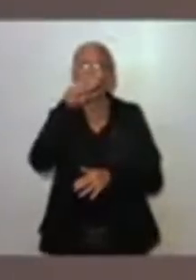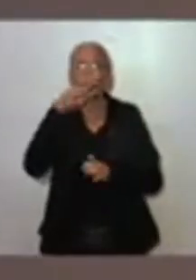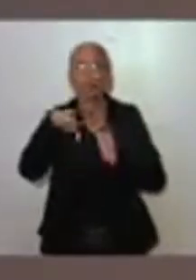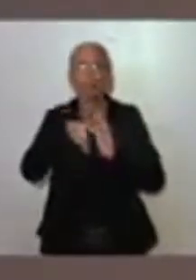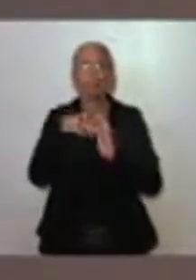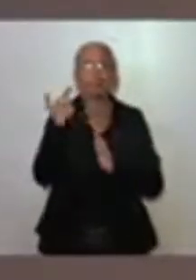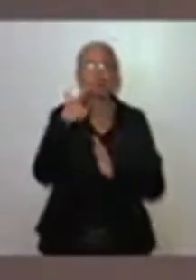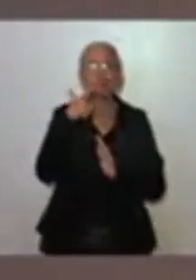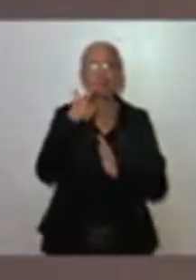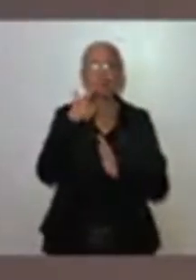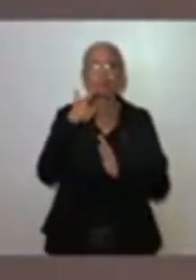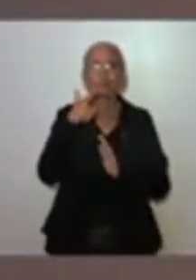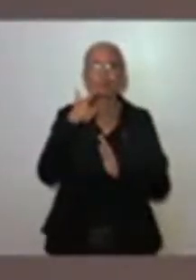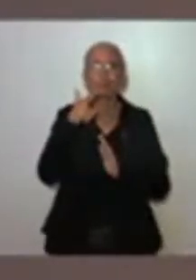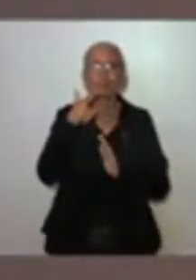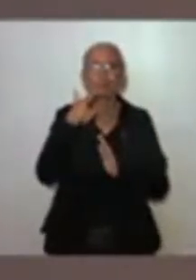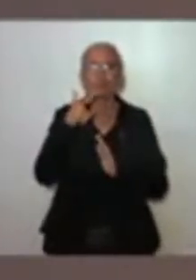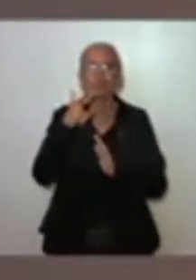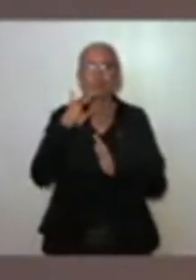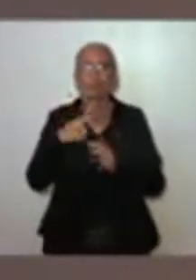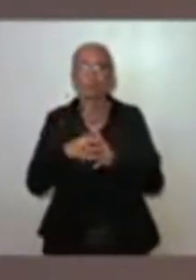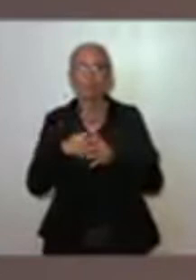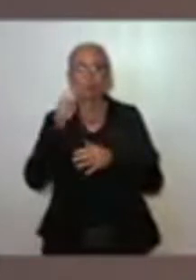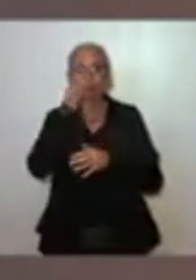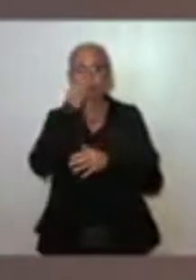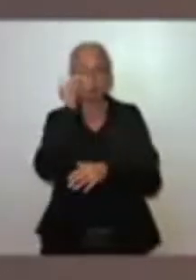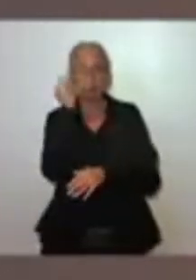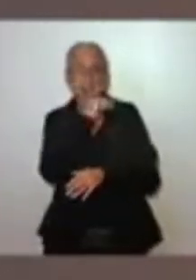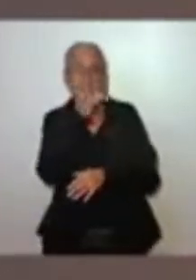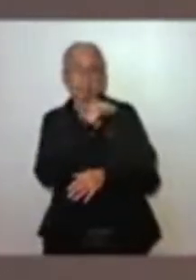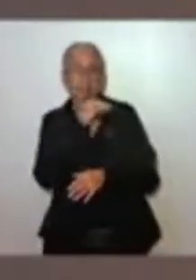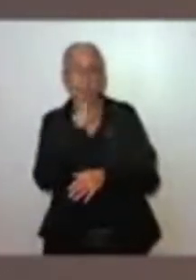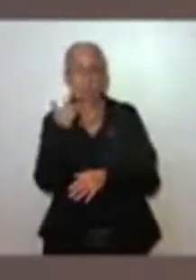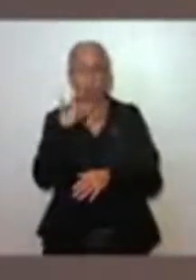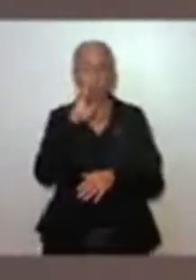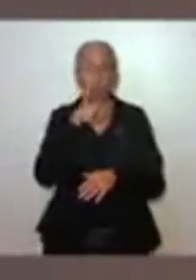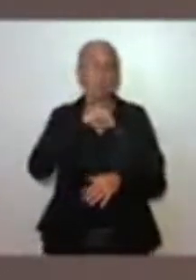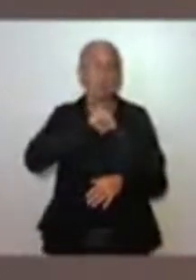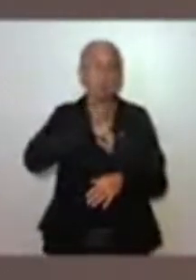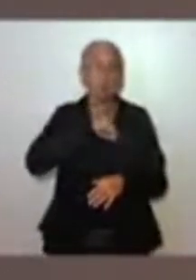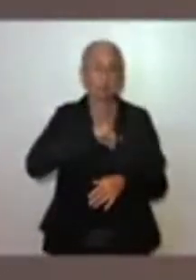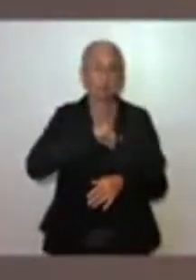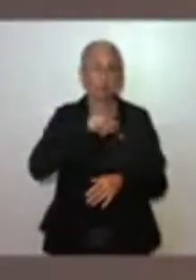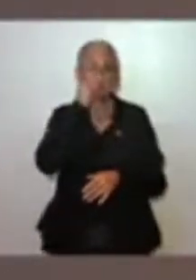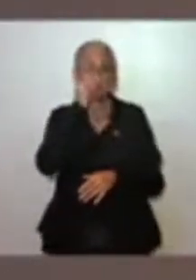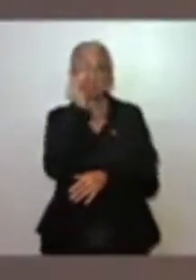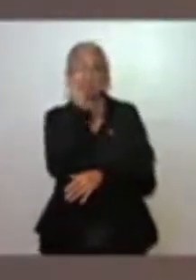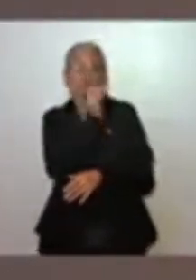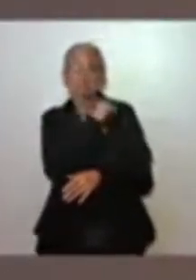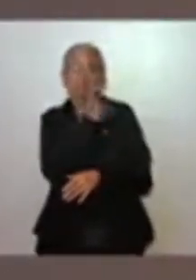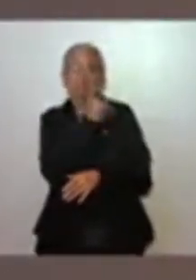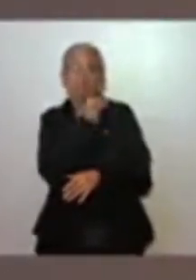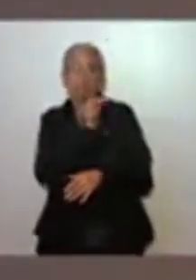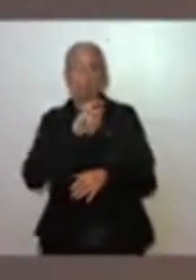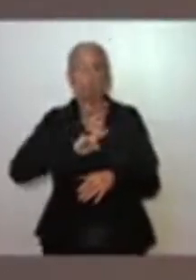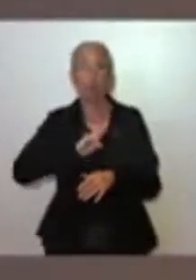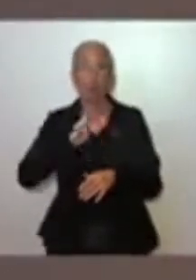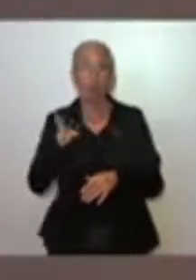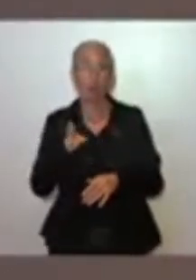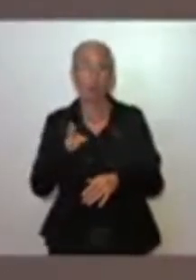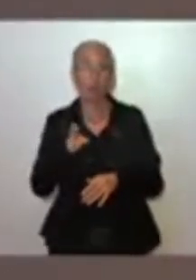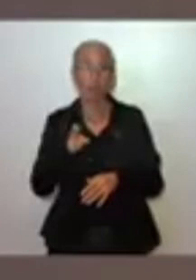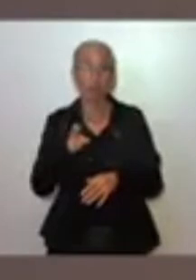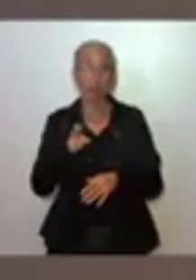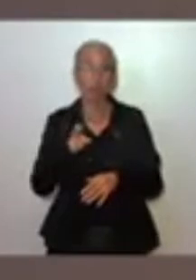ela já eram discriminadas se não tivessem renda elas eram discriminadas se não professasse a religião Oficial